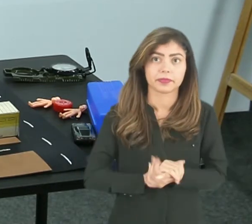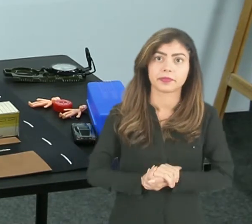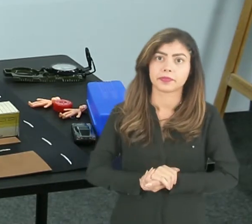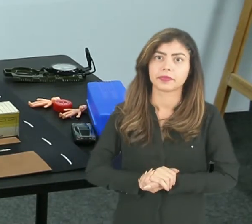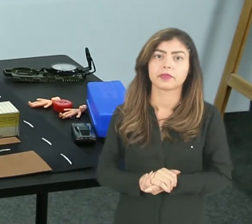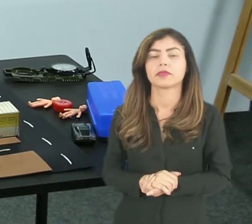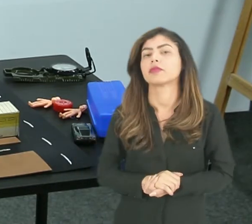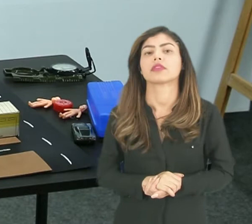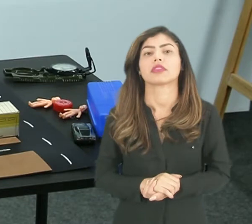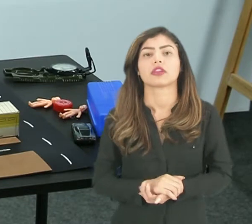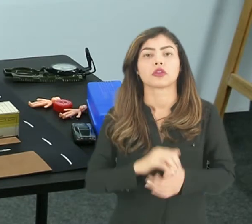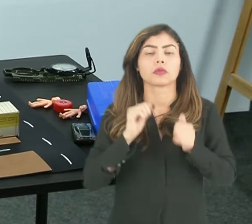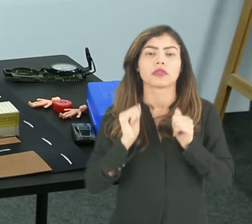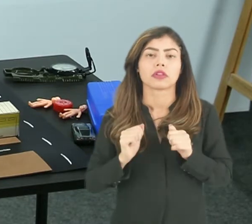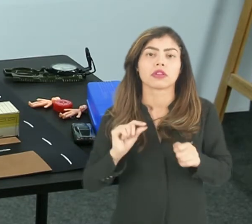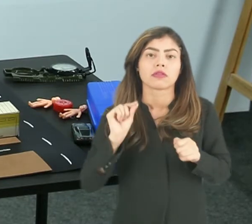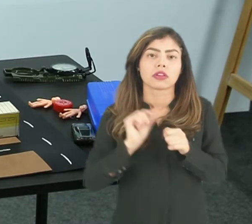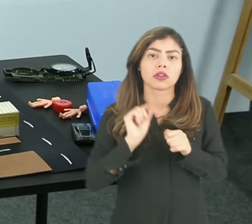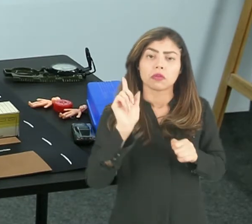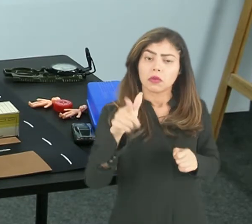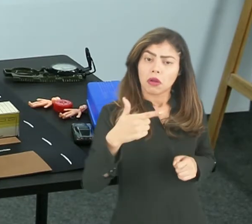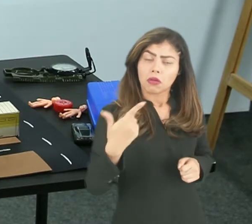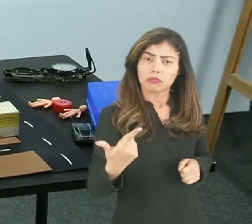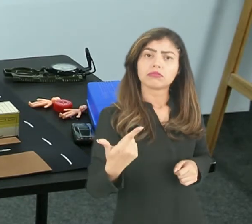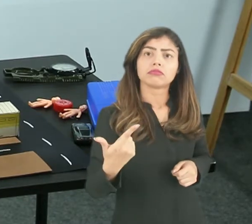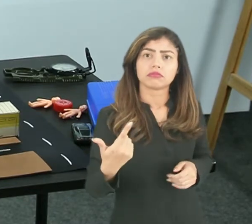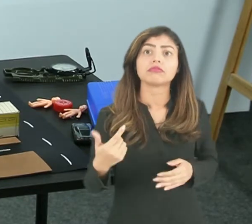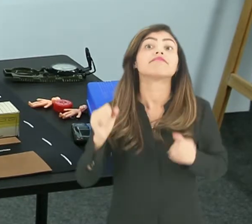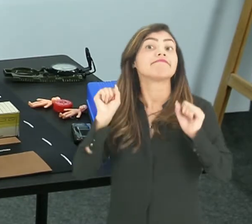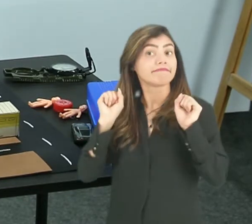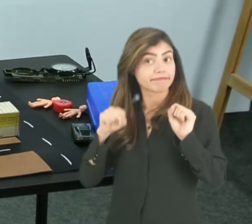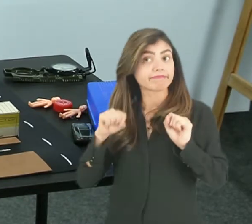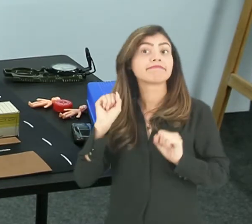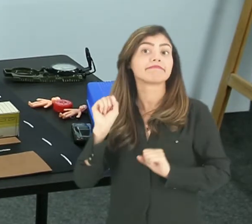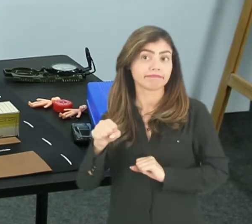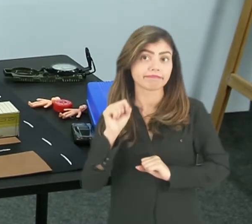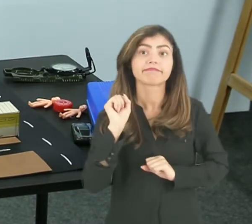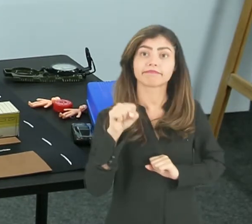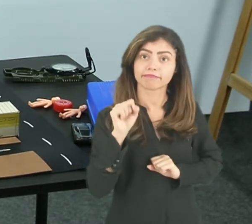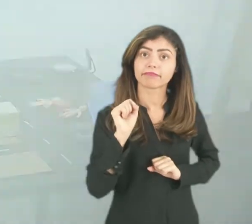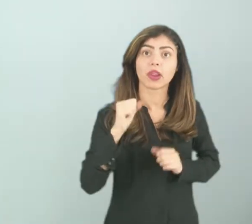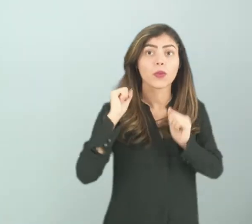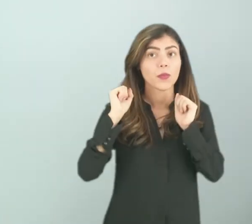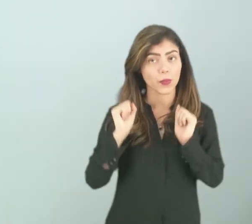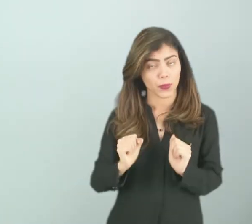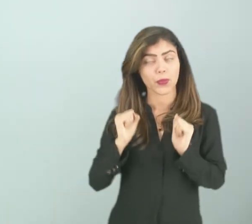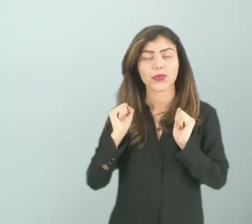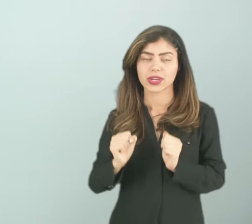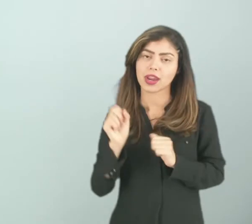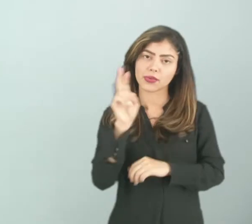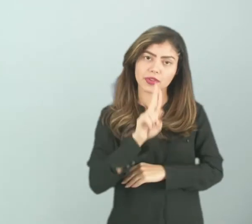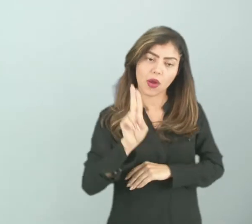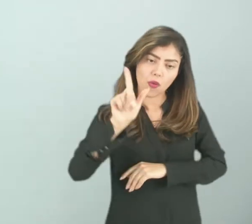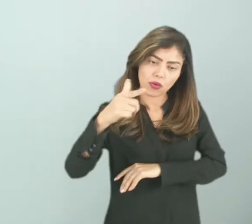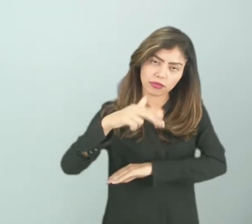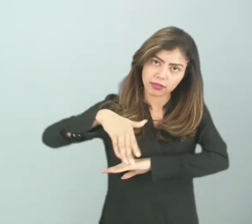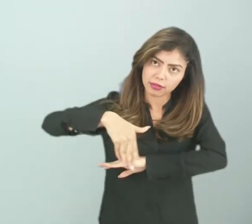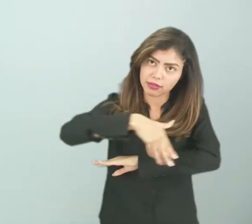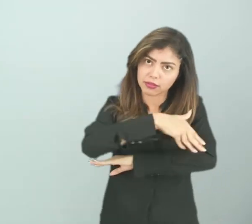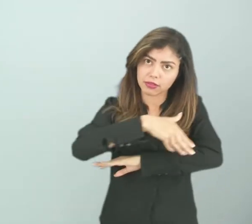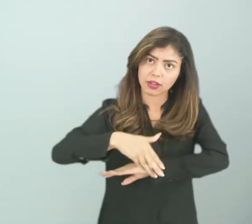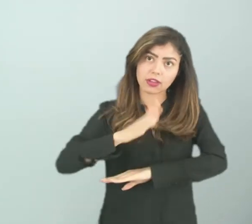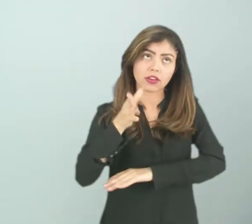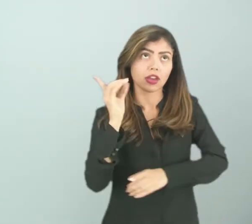Né? Ele poderia fazer um outro caminho? Sim, ele poderia utilizar um outro caminho. Ele